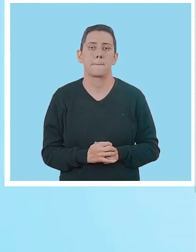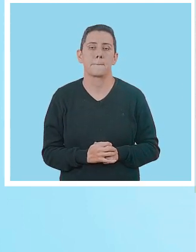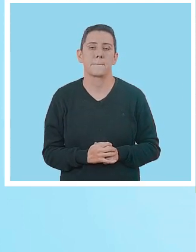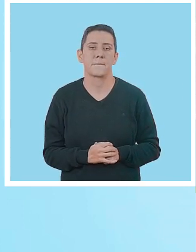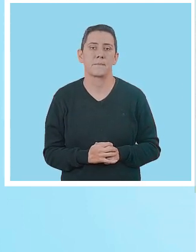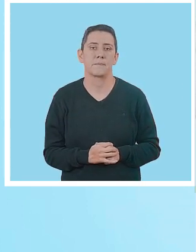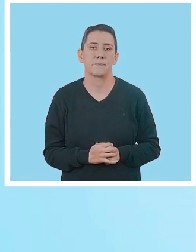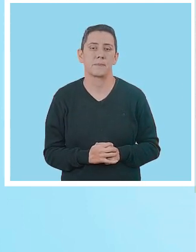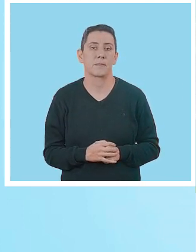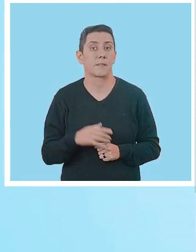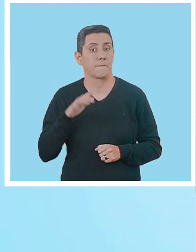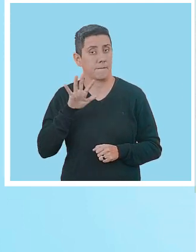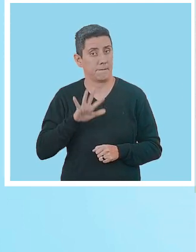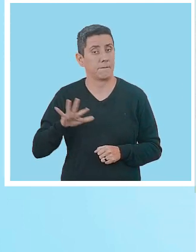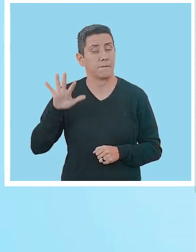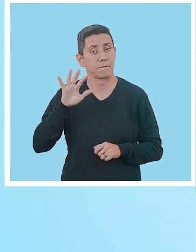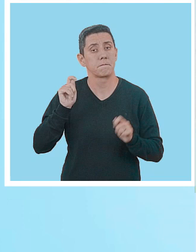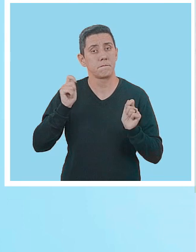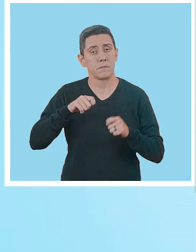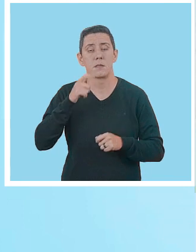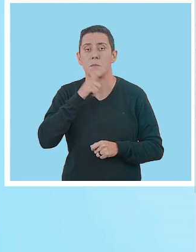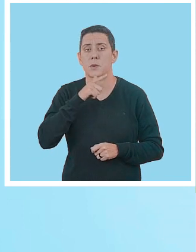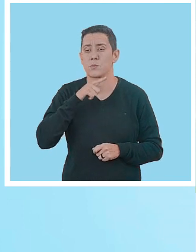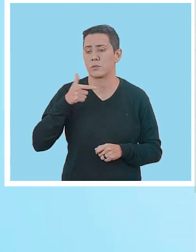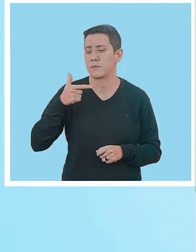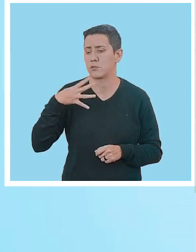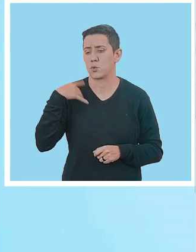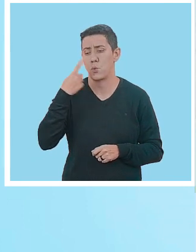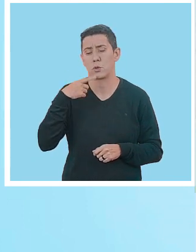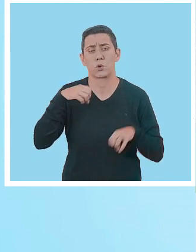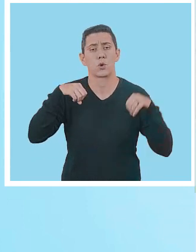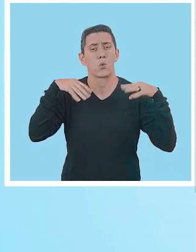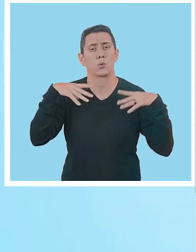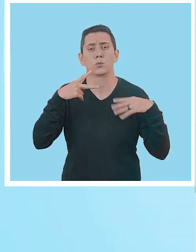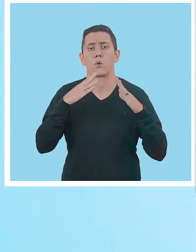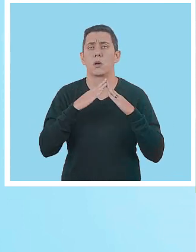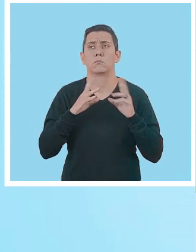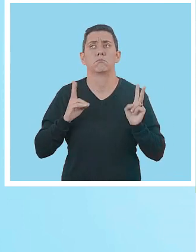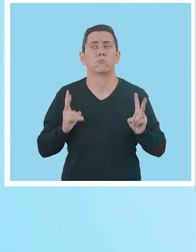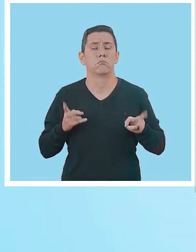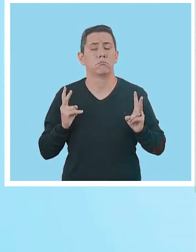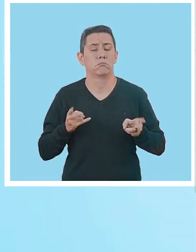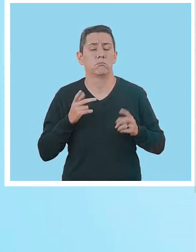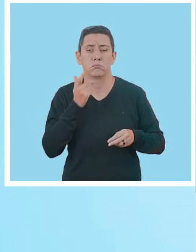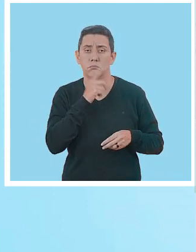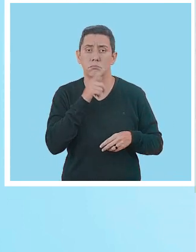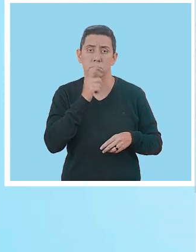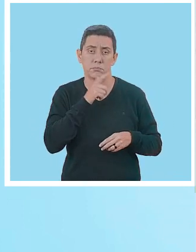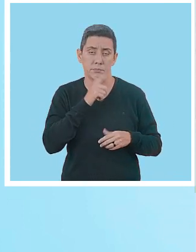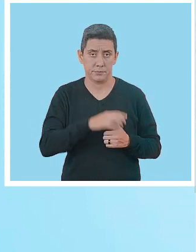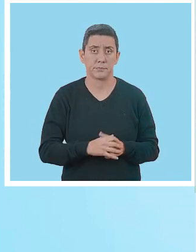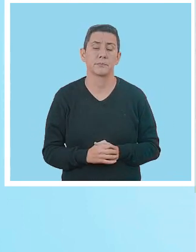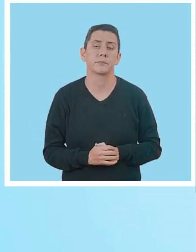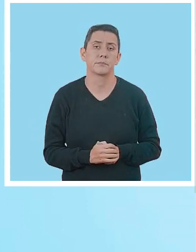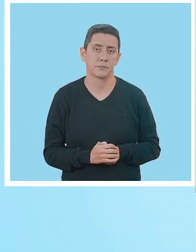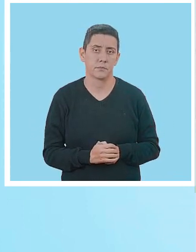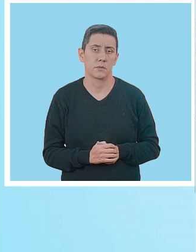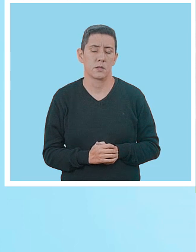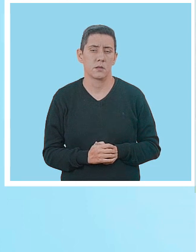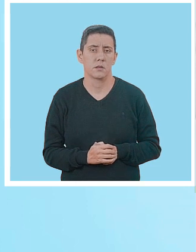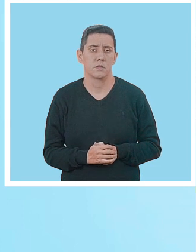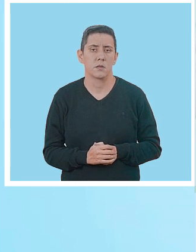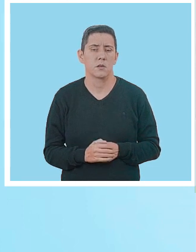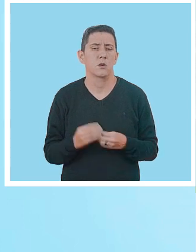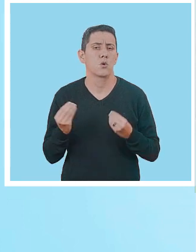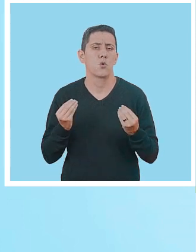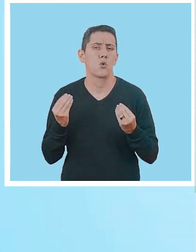você consegue ser atendido 24 horas né e a qual que é a diferença entre cargas comuns